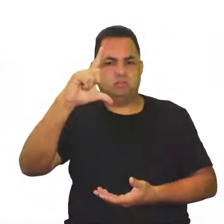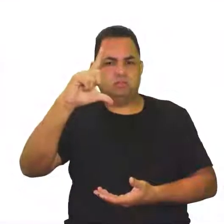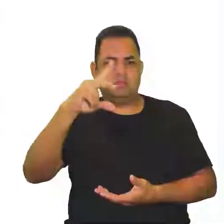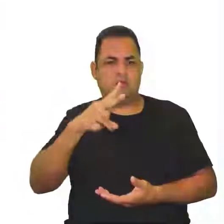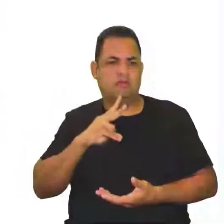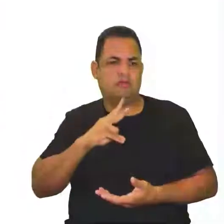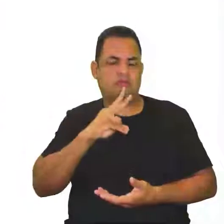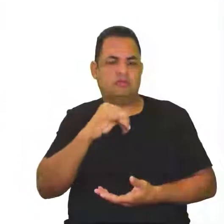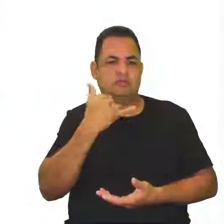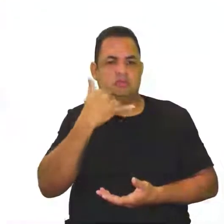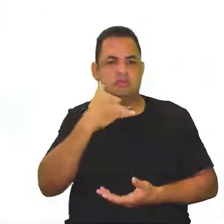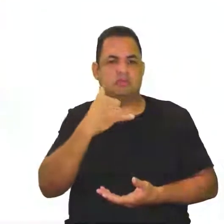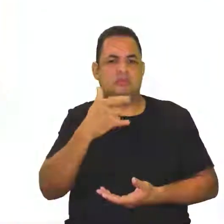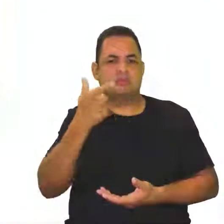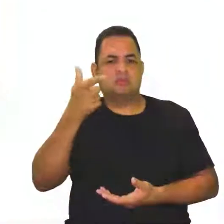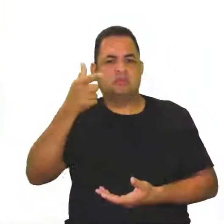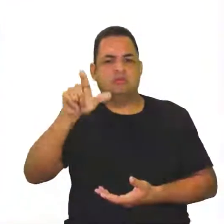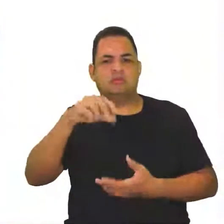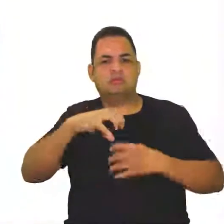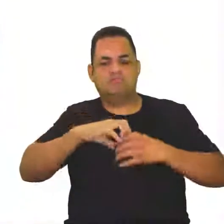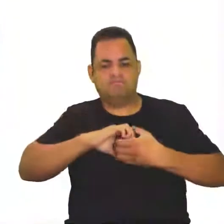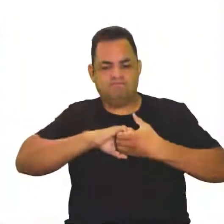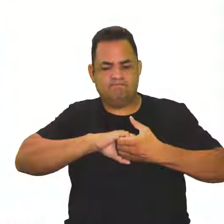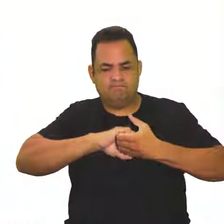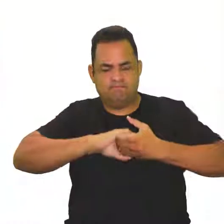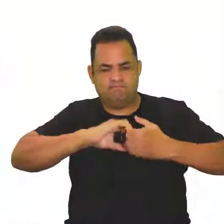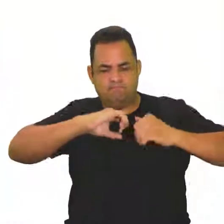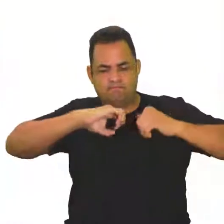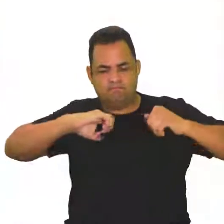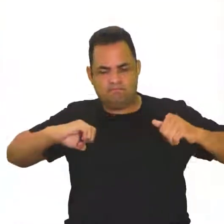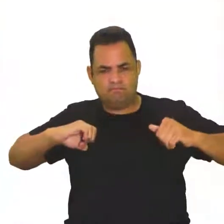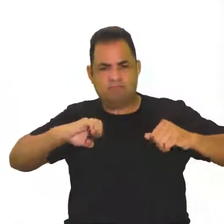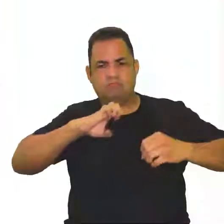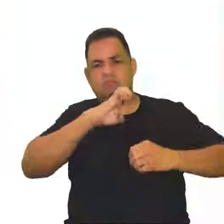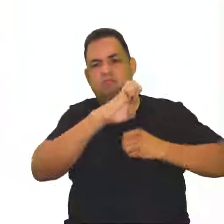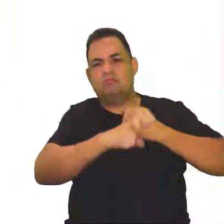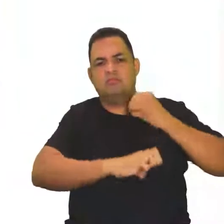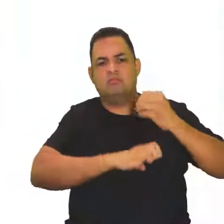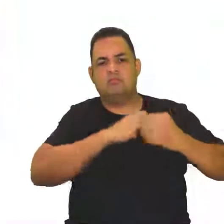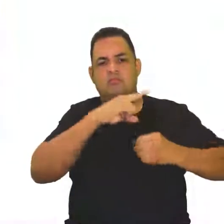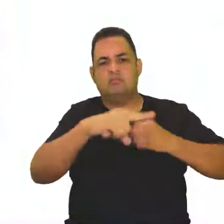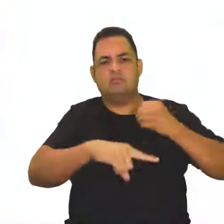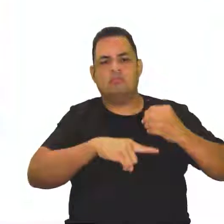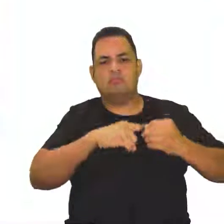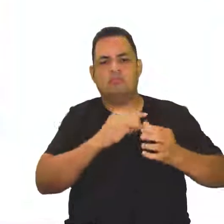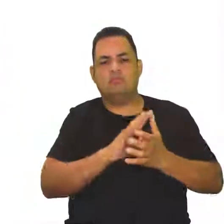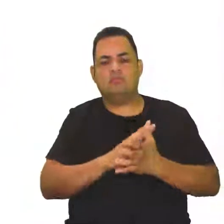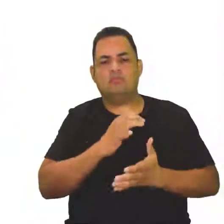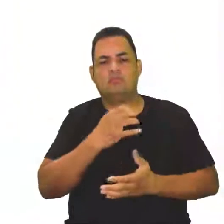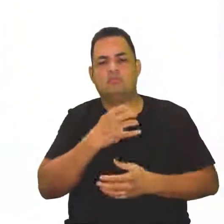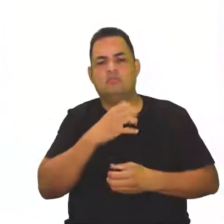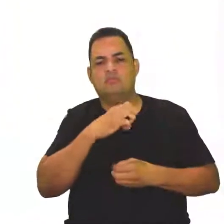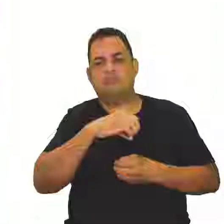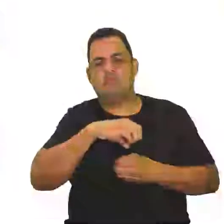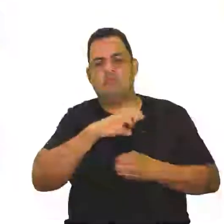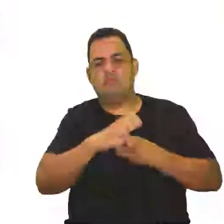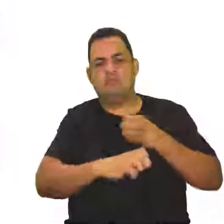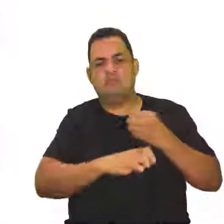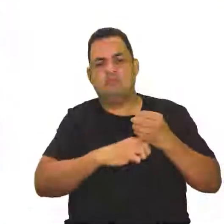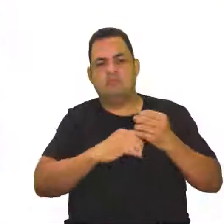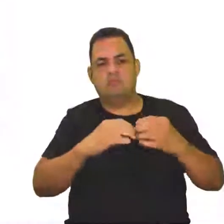força elétrica conseguirá arrancar os elétrons dos átomos. Dessa forma, os elétrons que antes